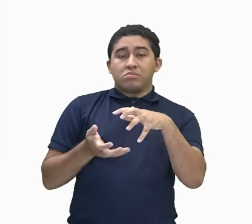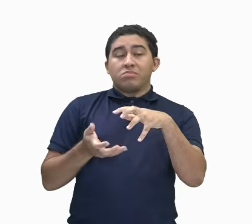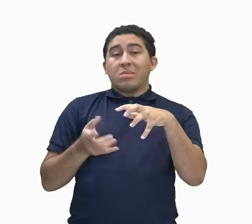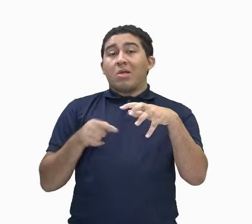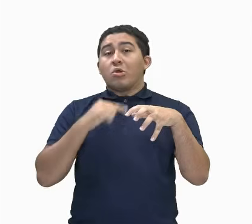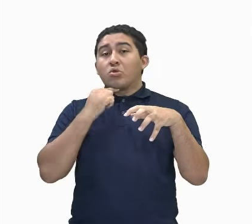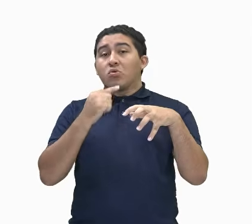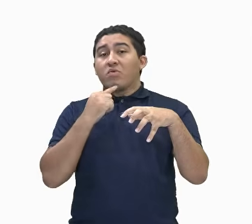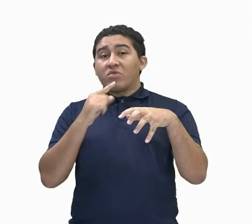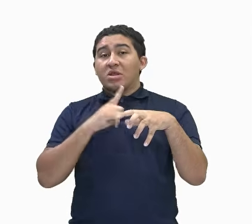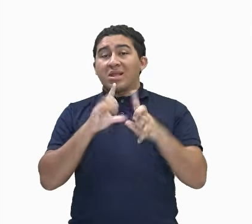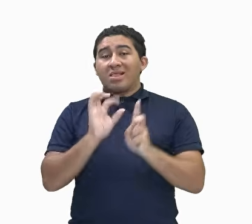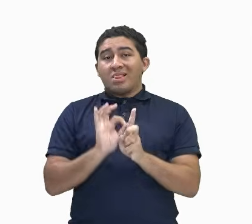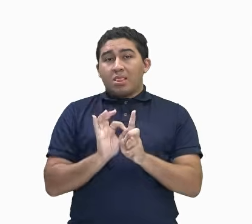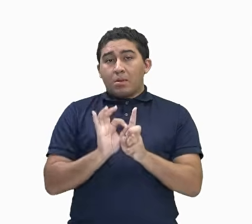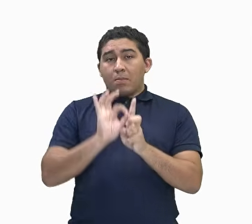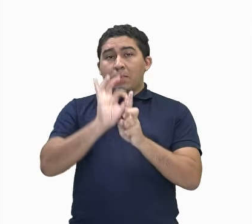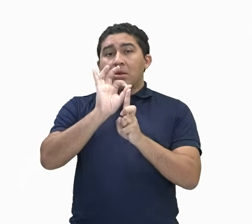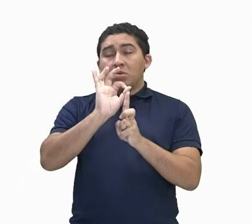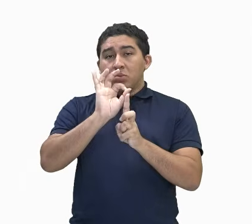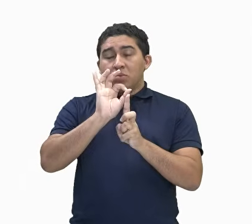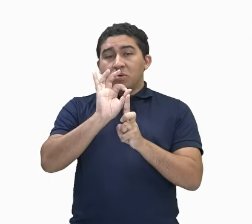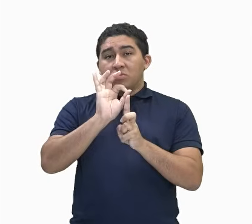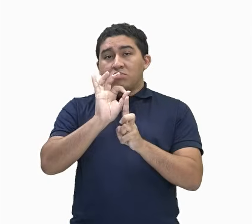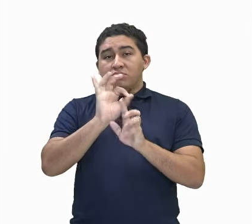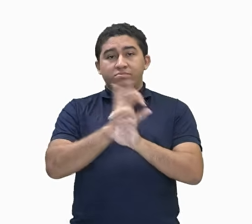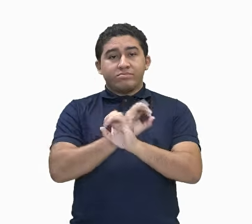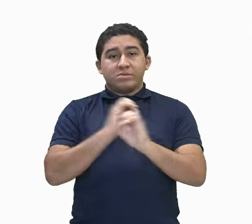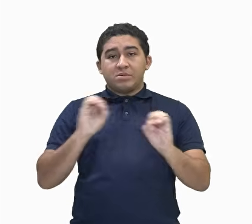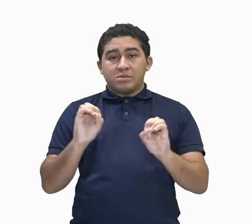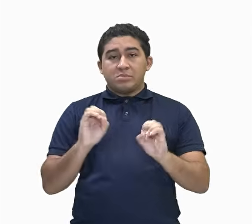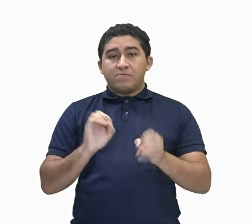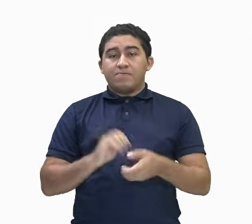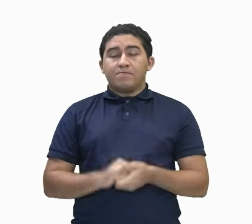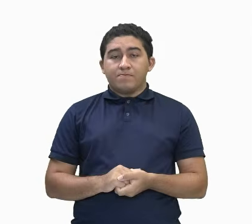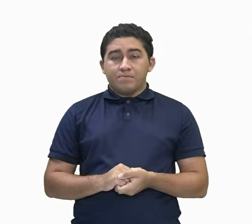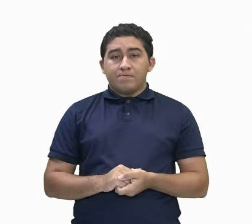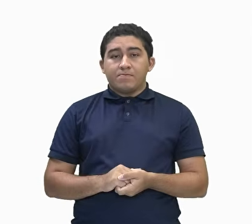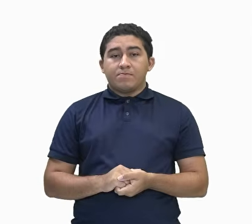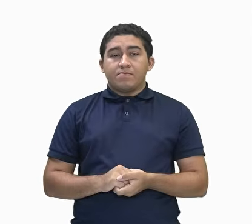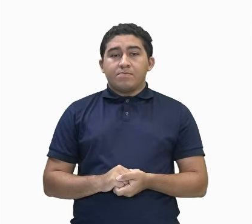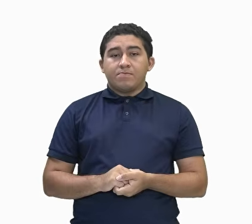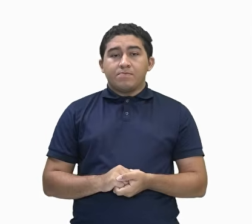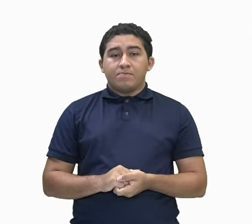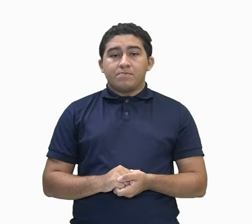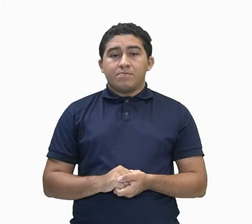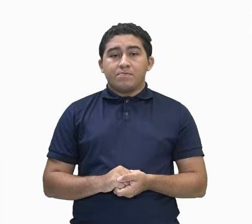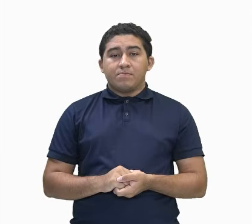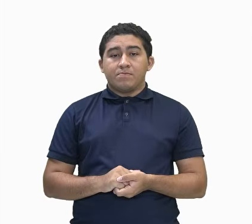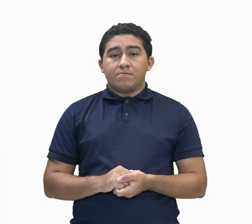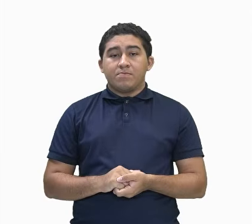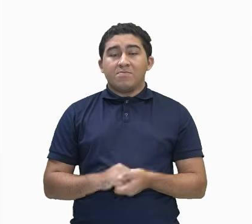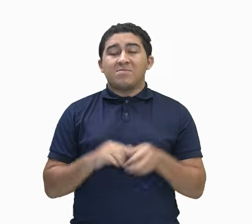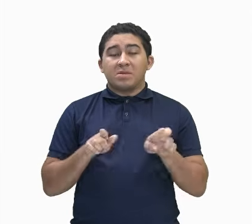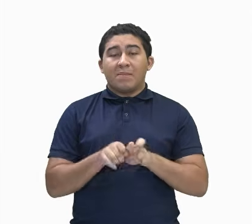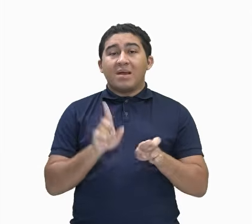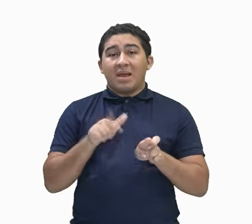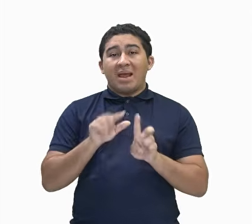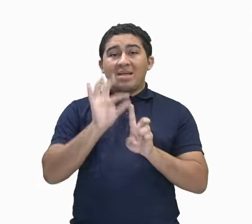o quê? O aquecimento da superfície geral daquela área, tá? E registram as